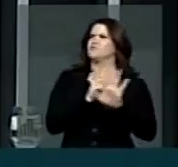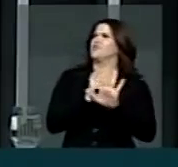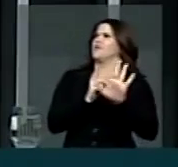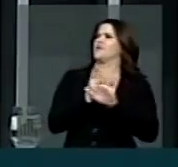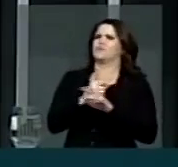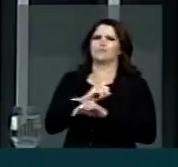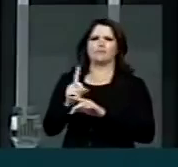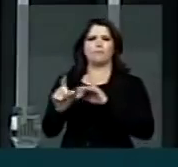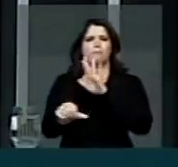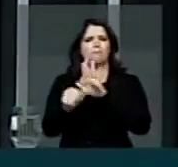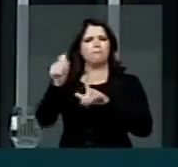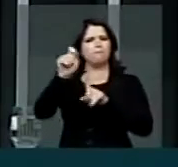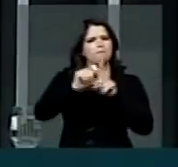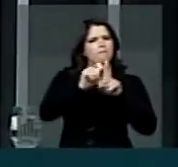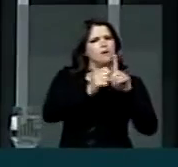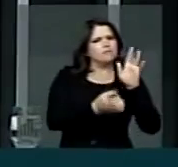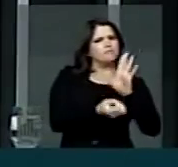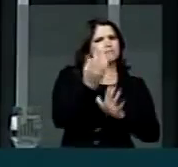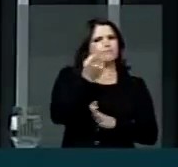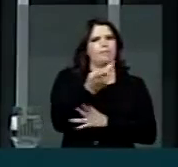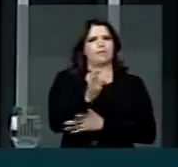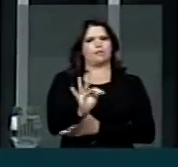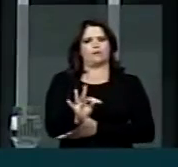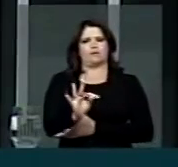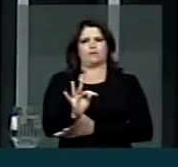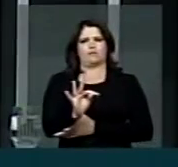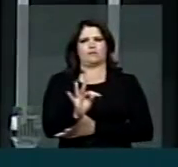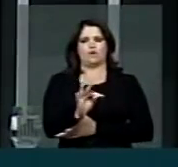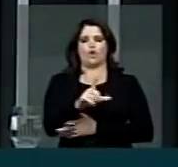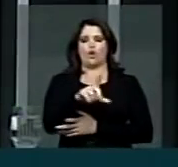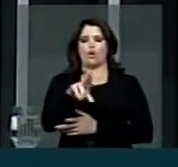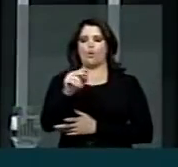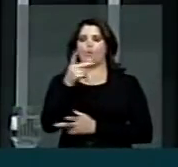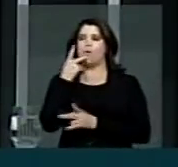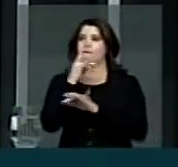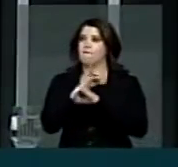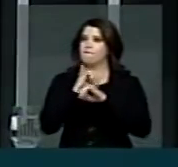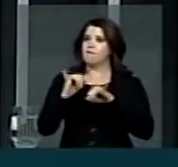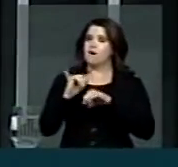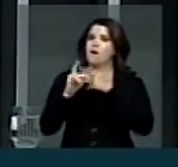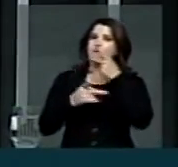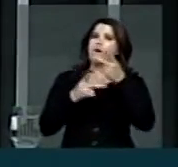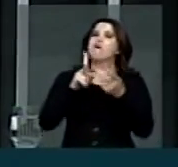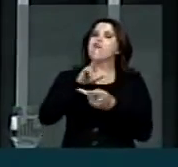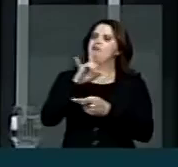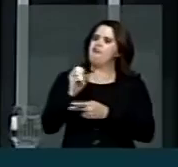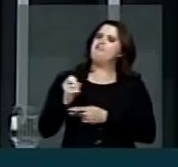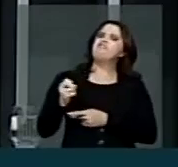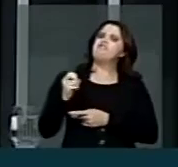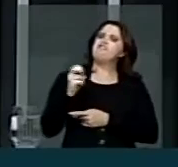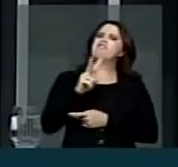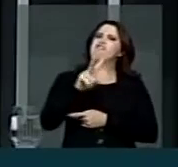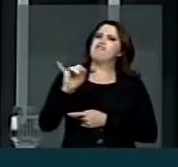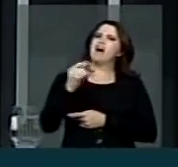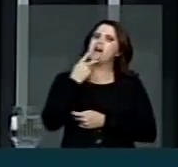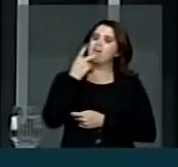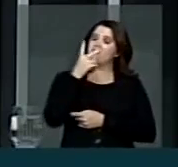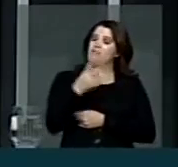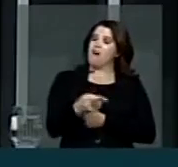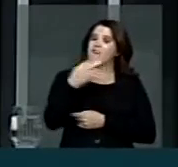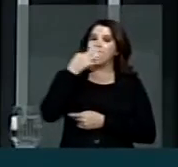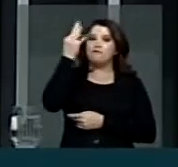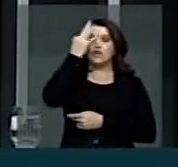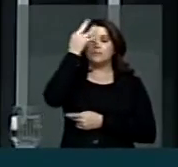nos primeiros meses da existência do PT, Lula profetizava que se tornaria uma